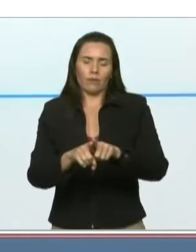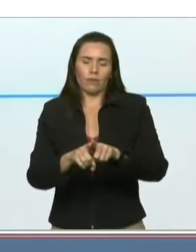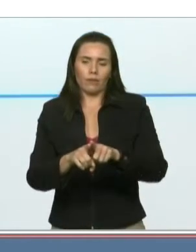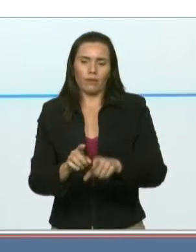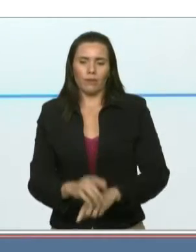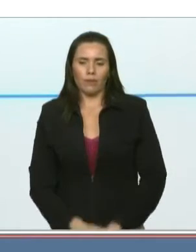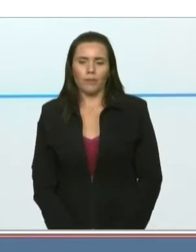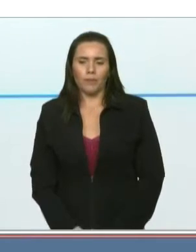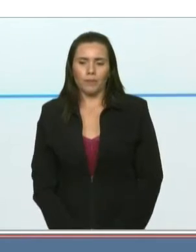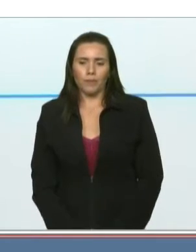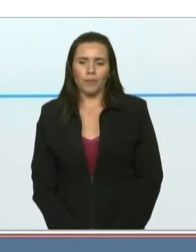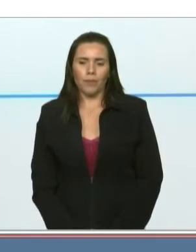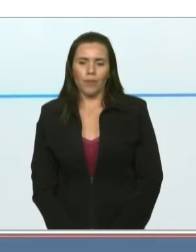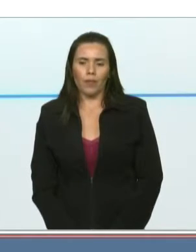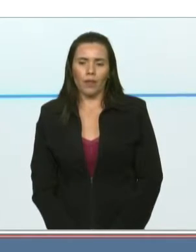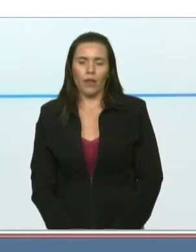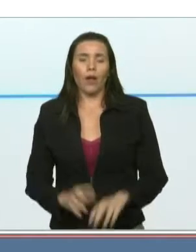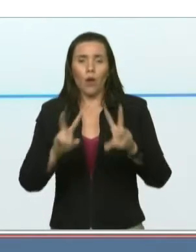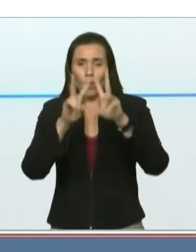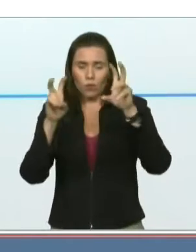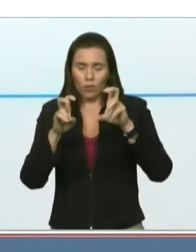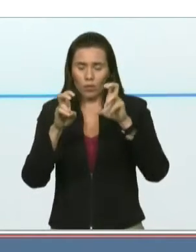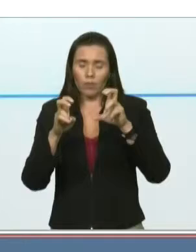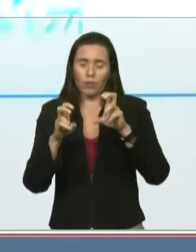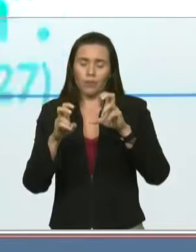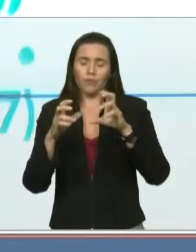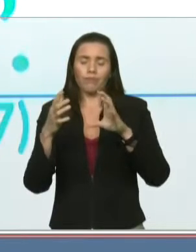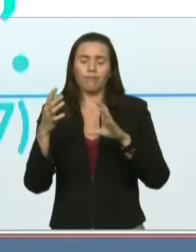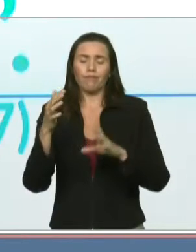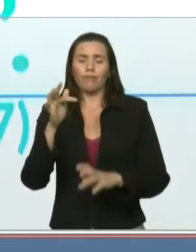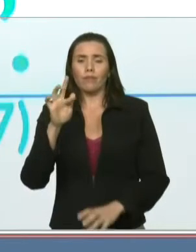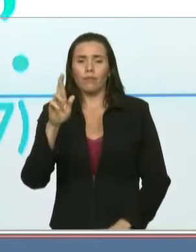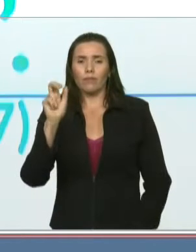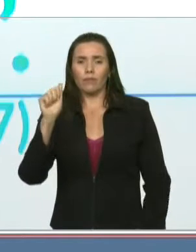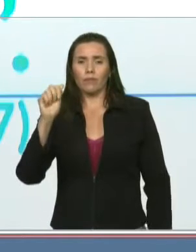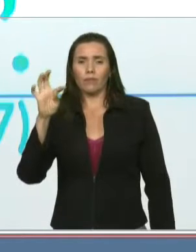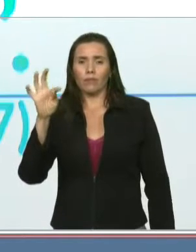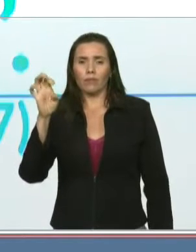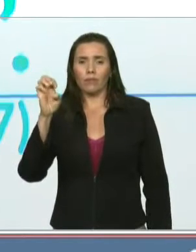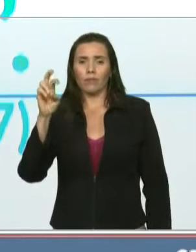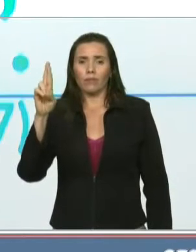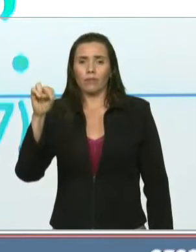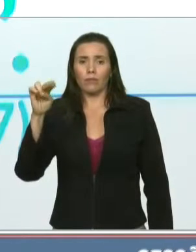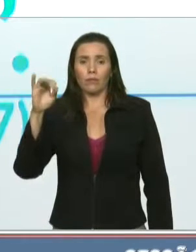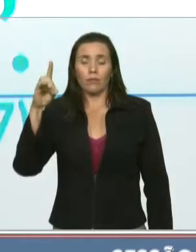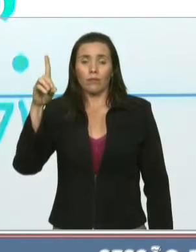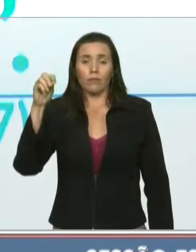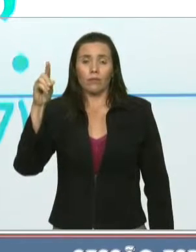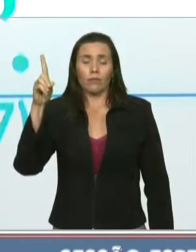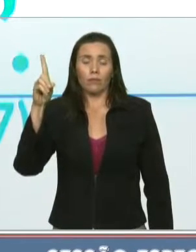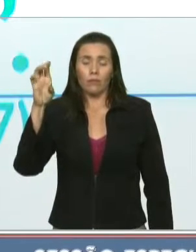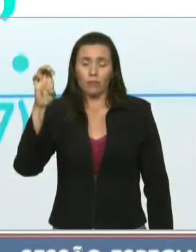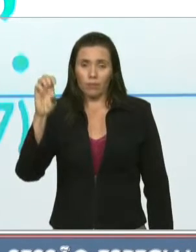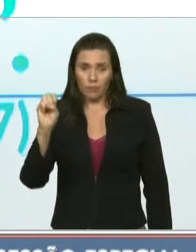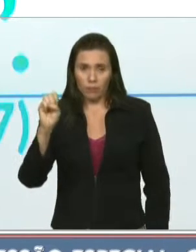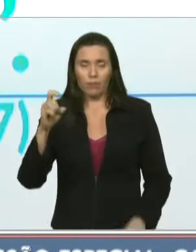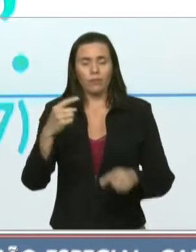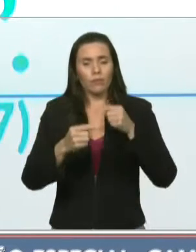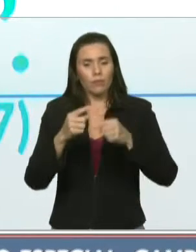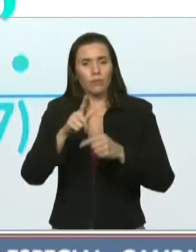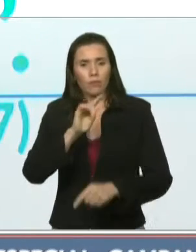Com o tema Fraternidade e Políticas Públicas e o lema Serás libertado pelo direito e pela justiça, a campanha da Fraternidade